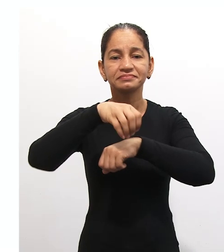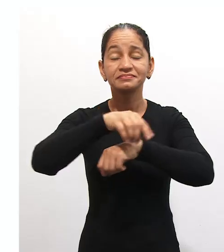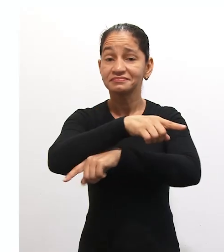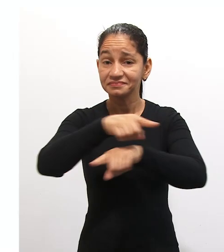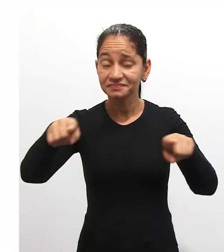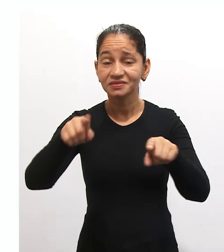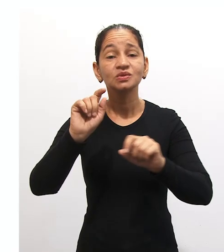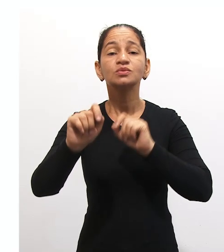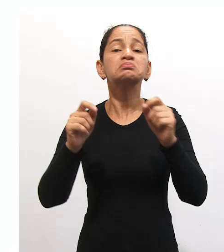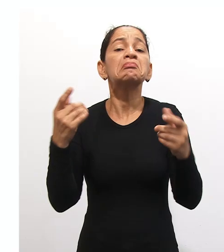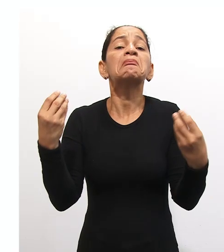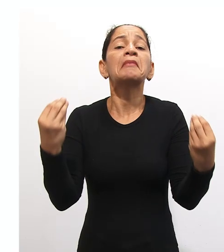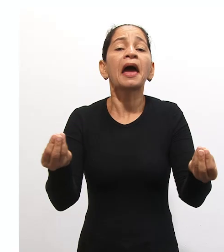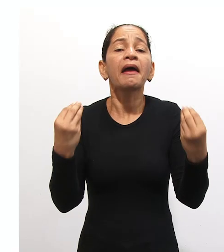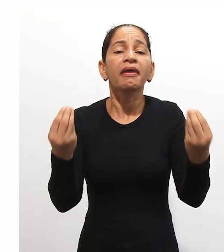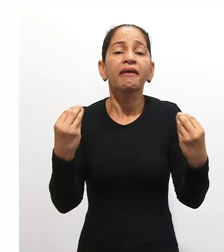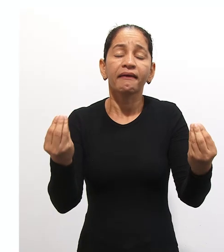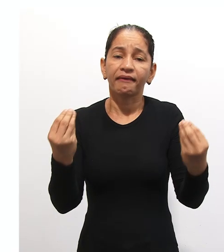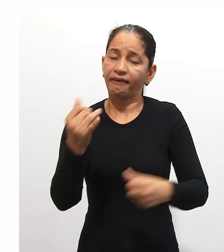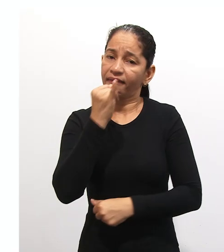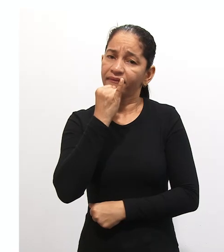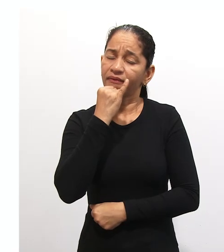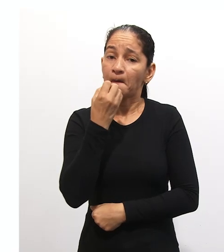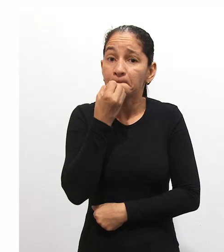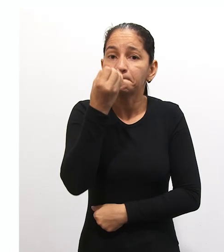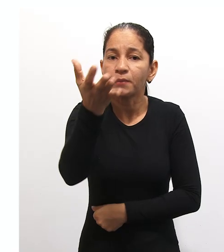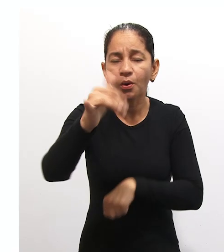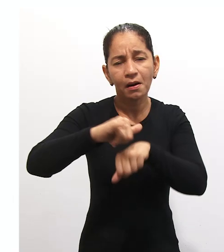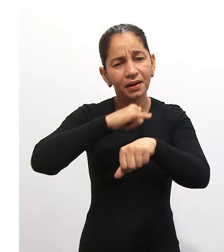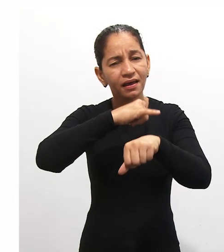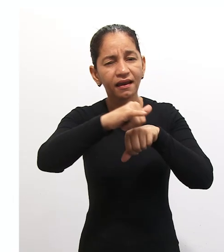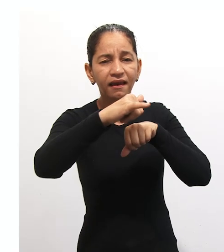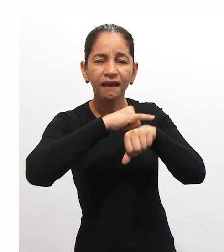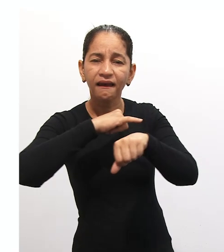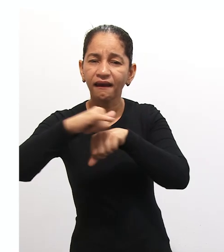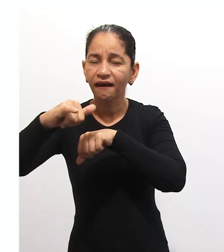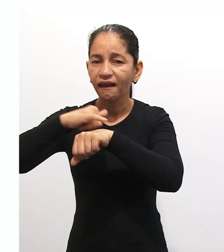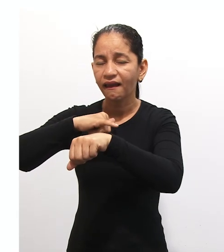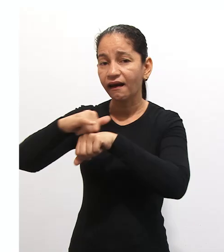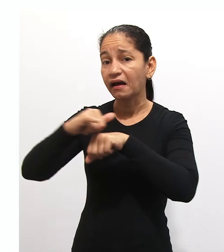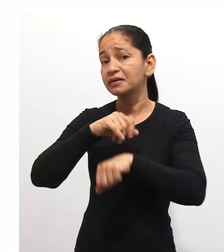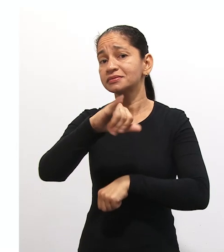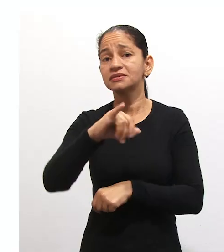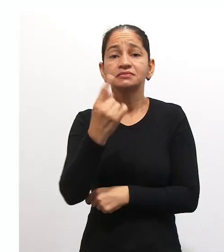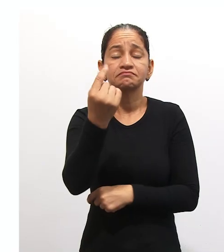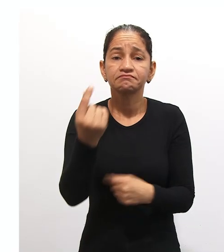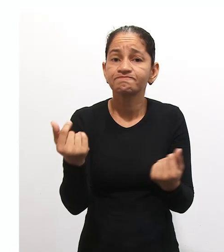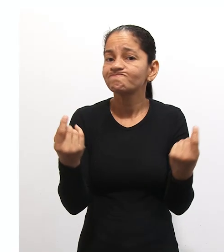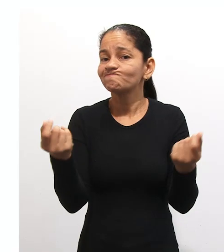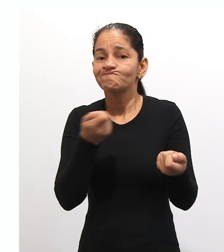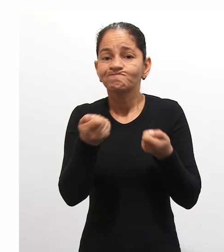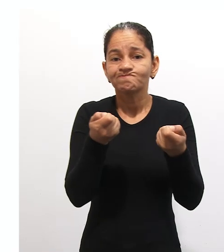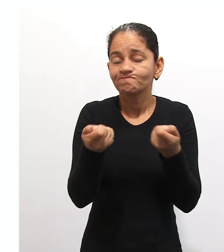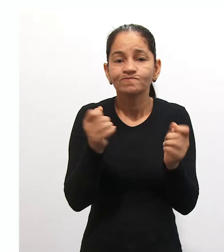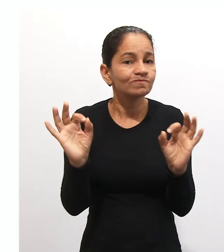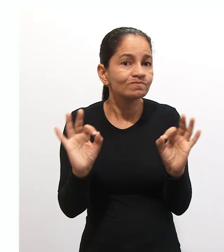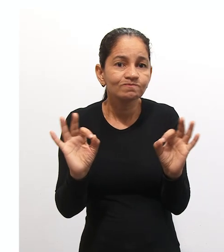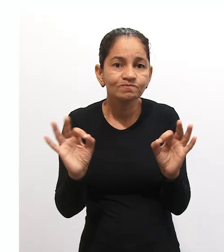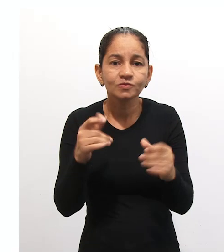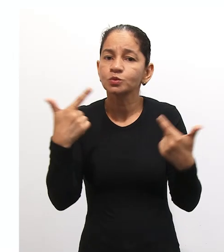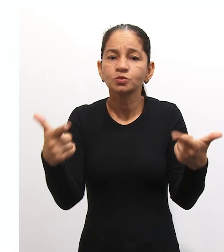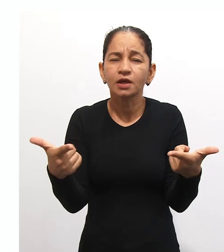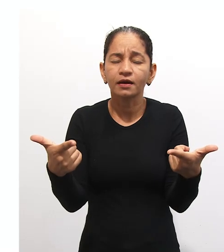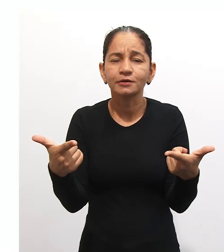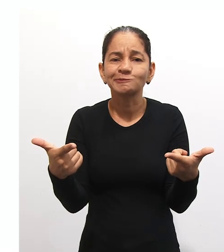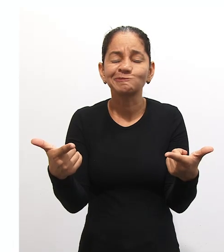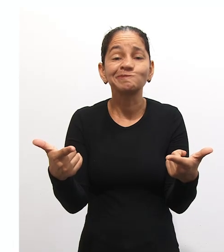para vocês. Do que adianta ter uma boa estratégia se os custos não forem controlados? Então,